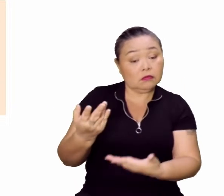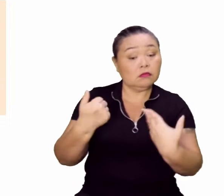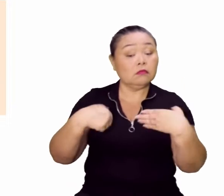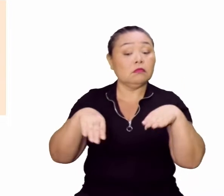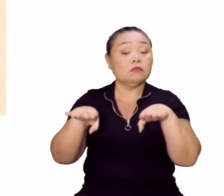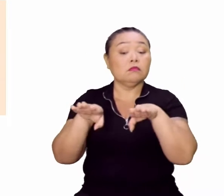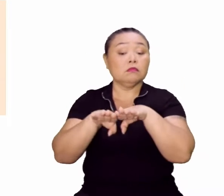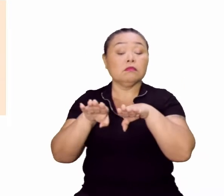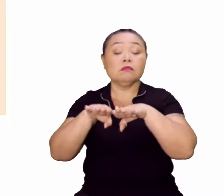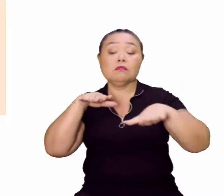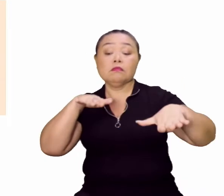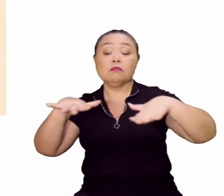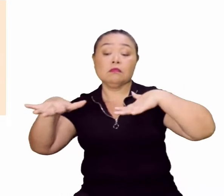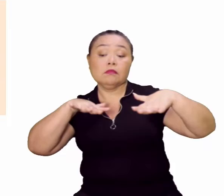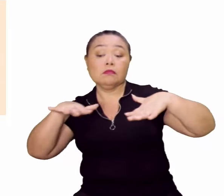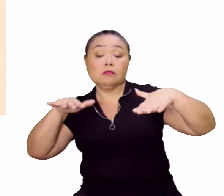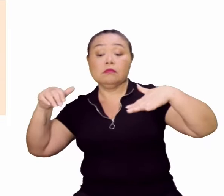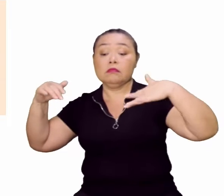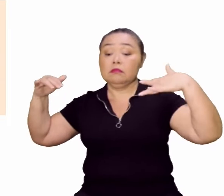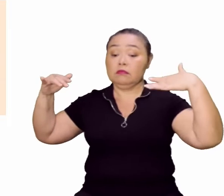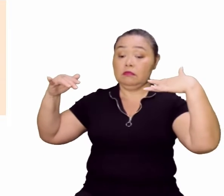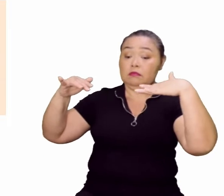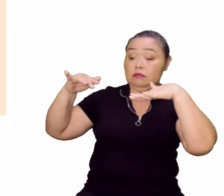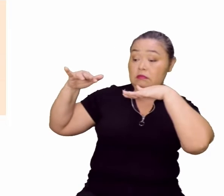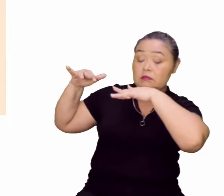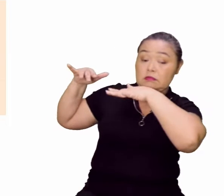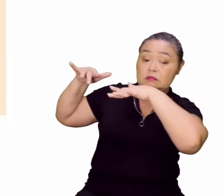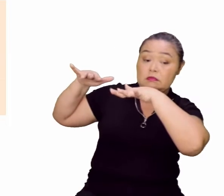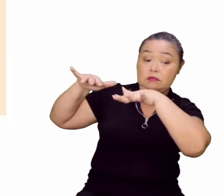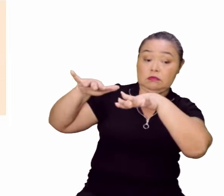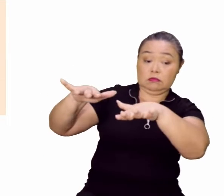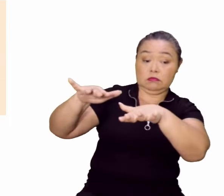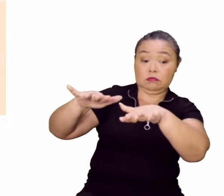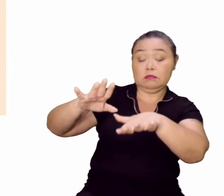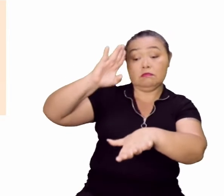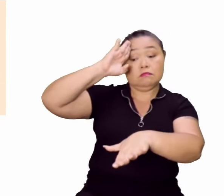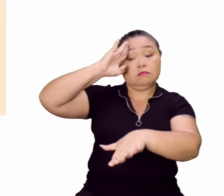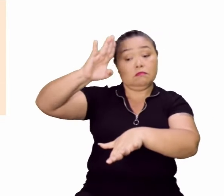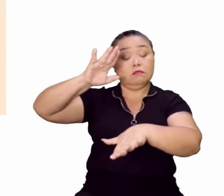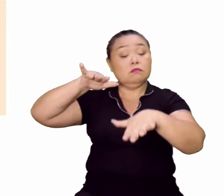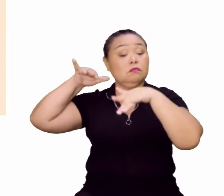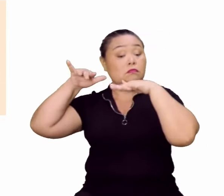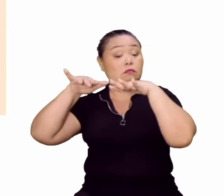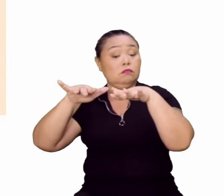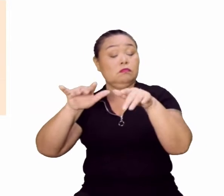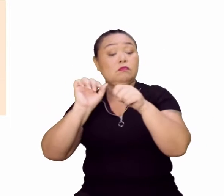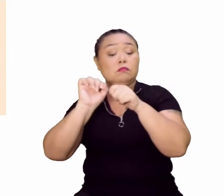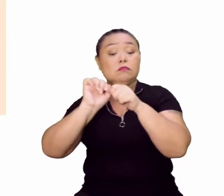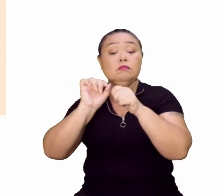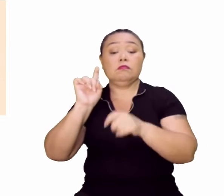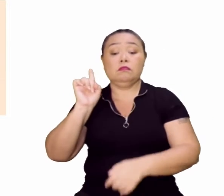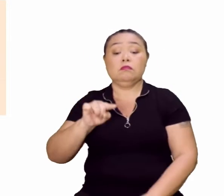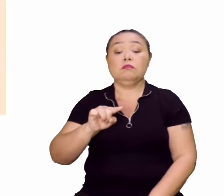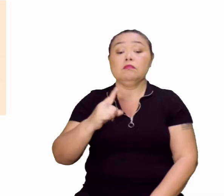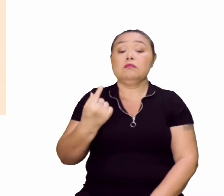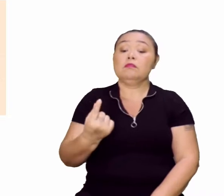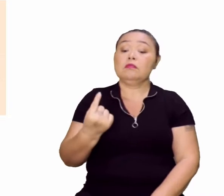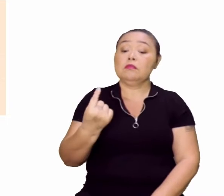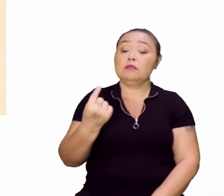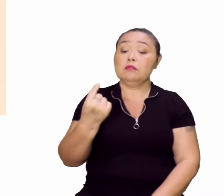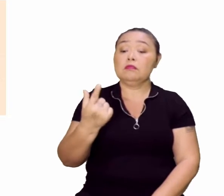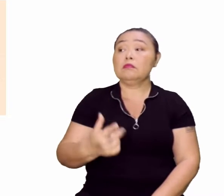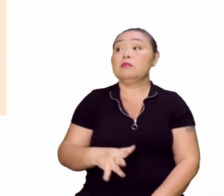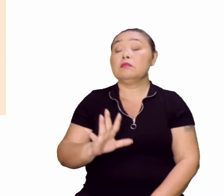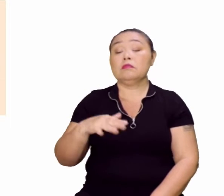também causam movimentos migratórios humanos. E é a principal causa. A principal causa dos movimentos migratórios humanos, fatores